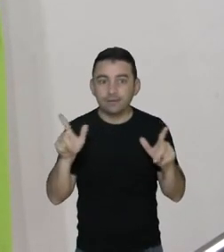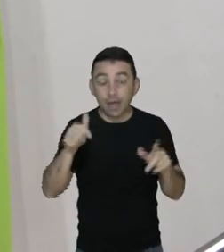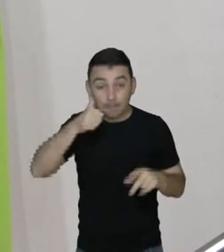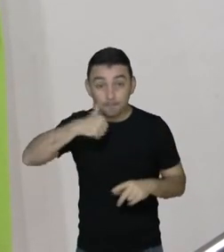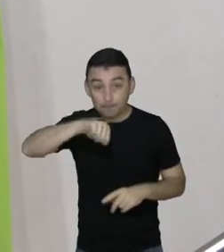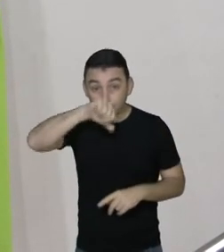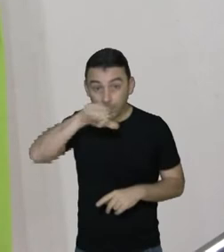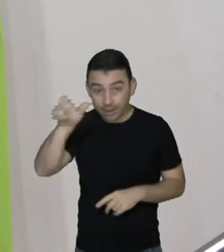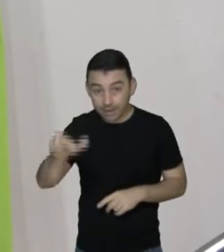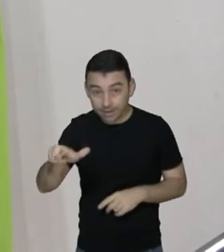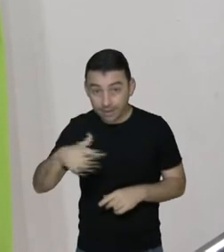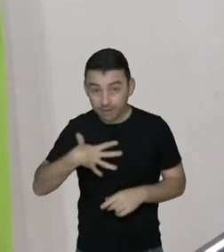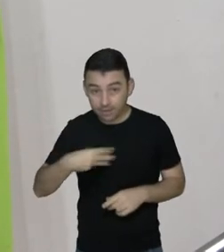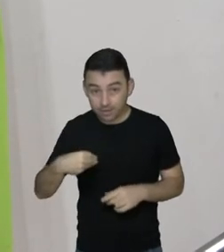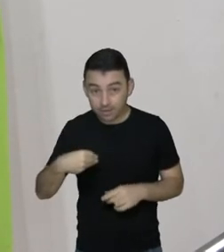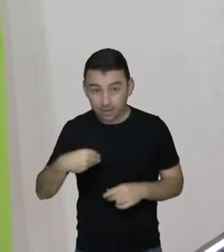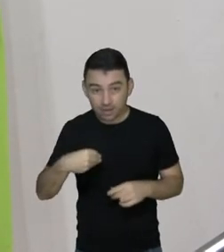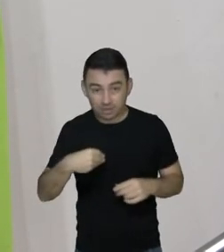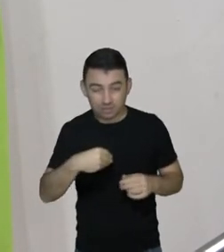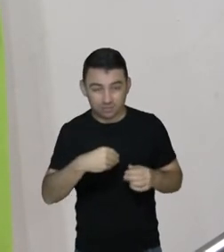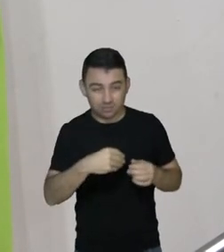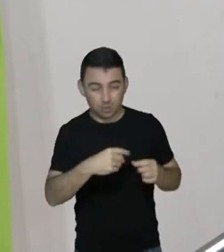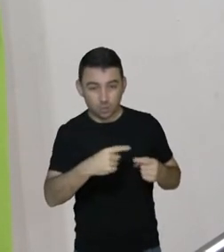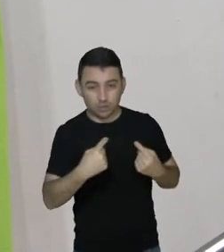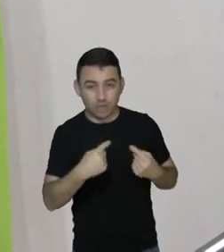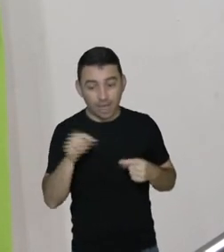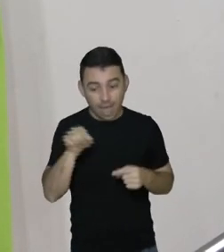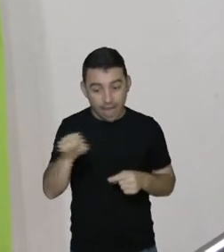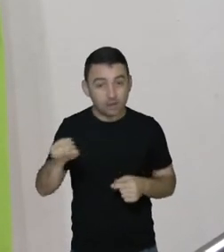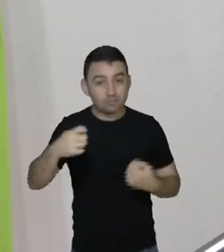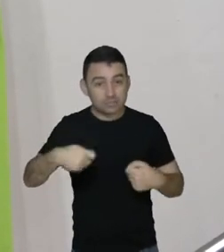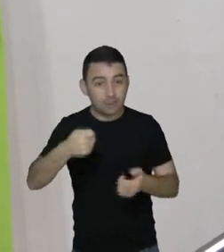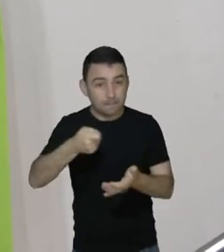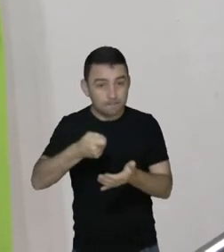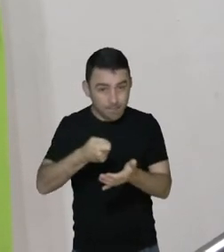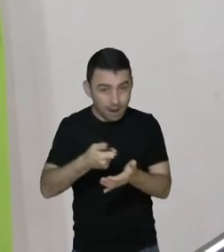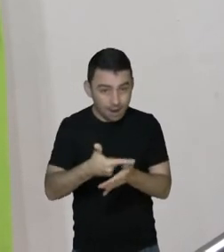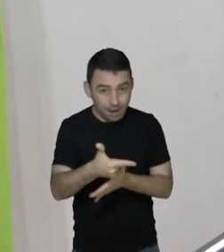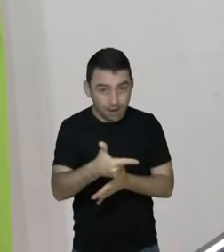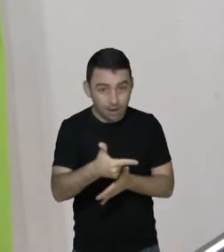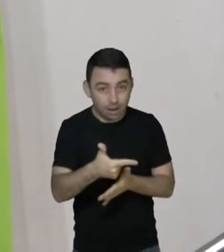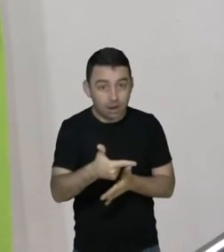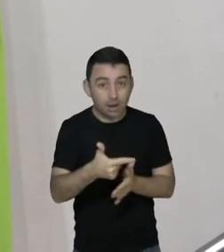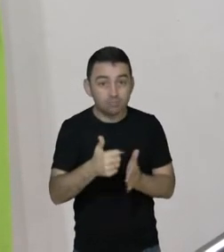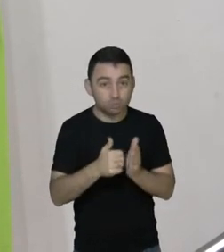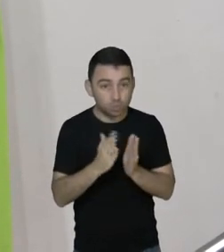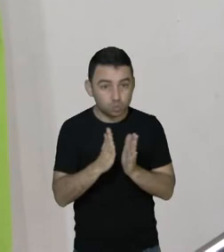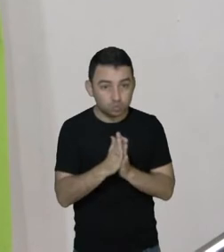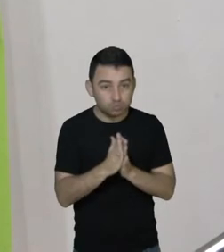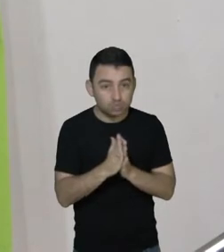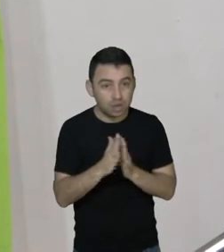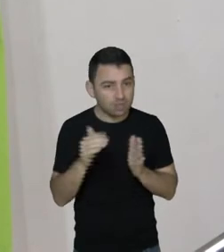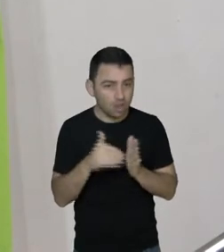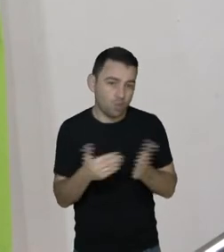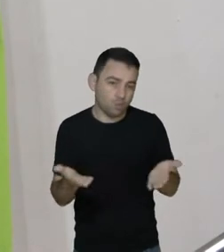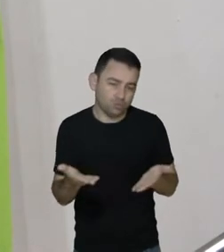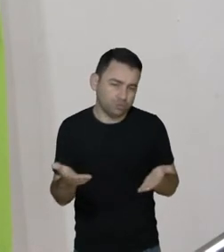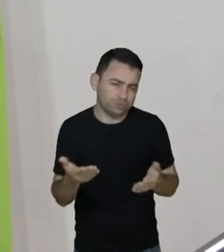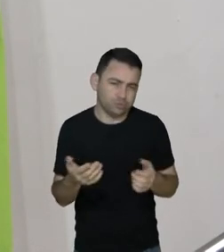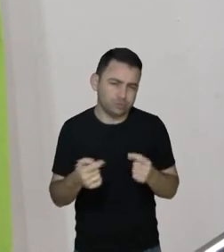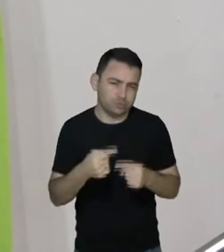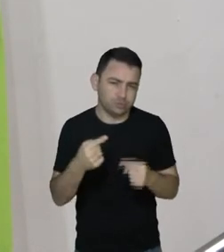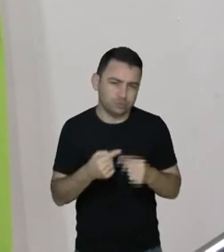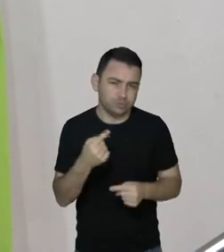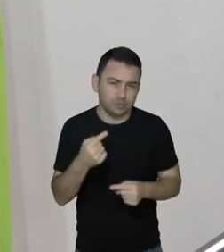e a adolescente ofendidas é que tiveram que pagar uma indenização, que até hoje acredito que não pagaram, por não terem condições,